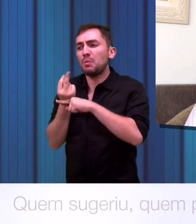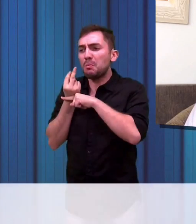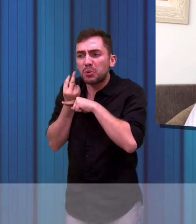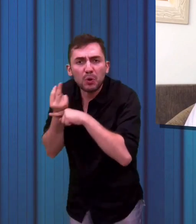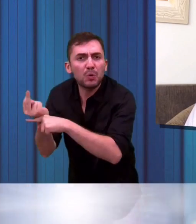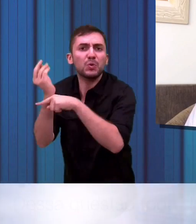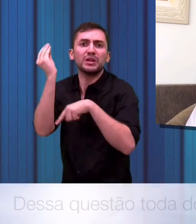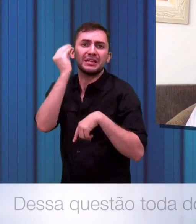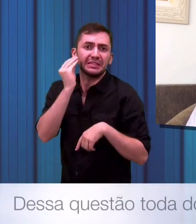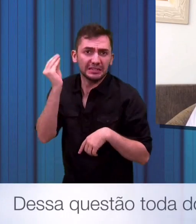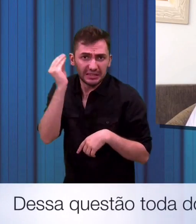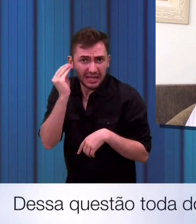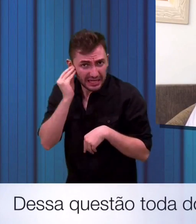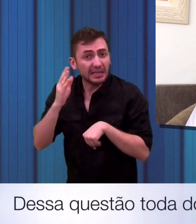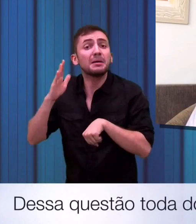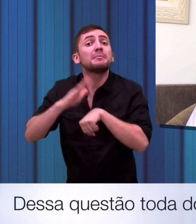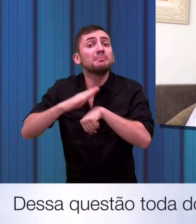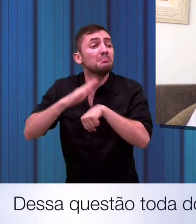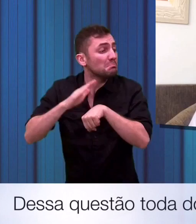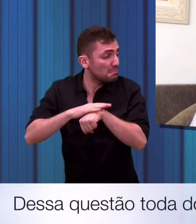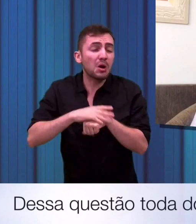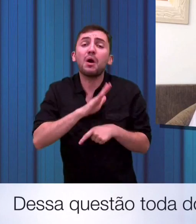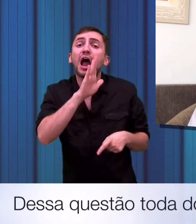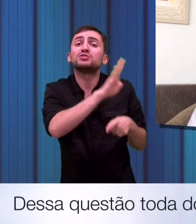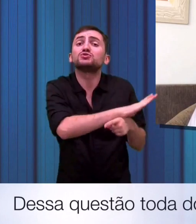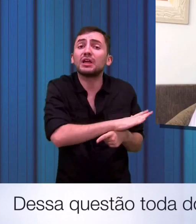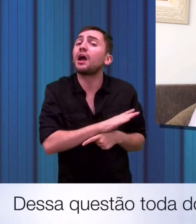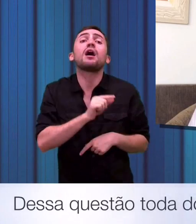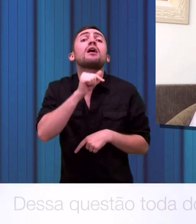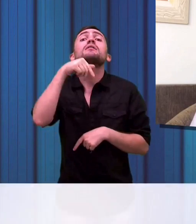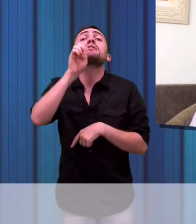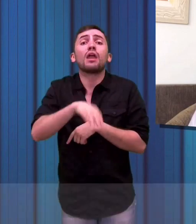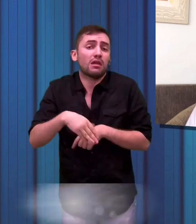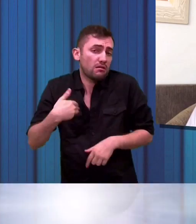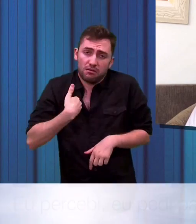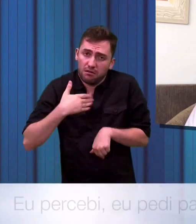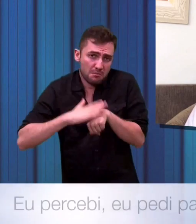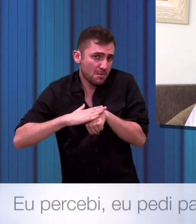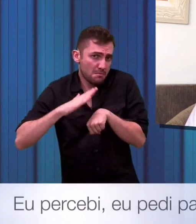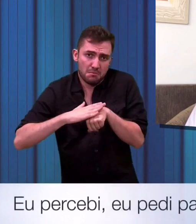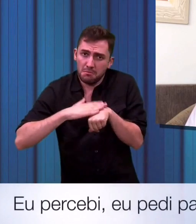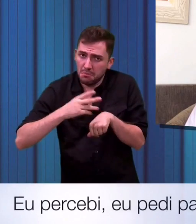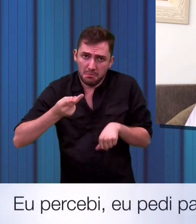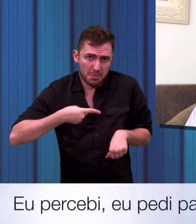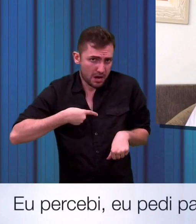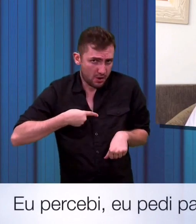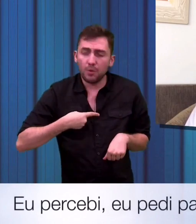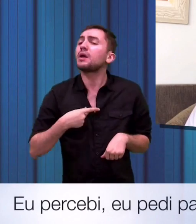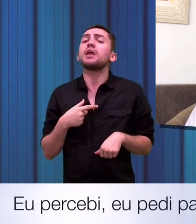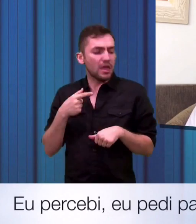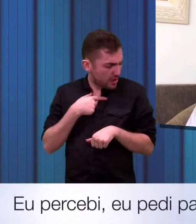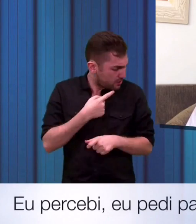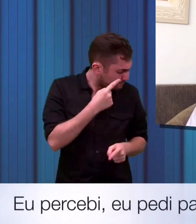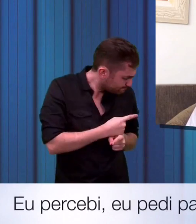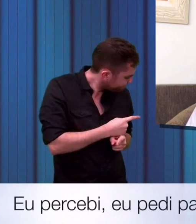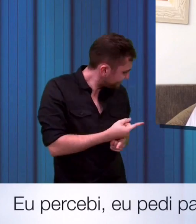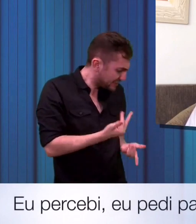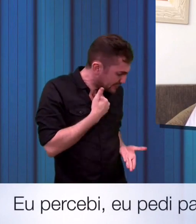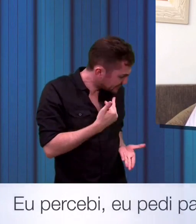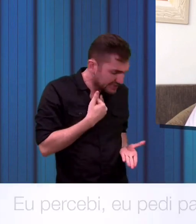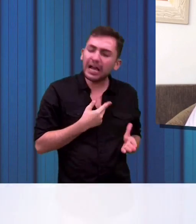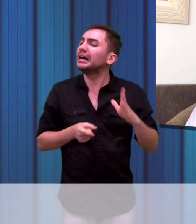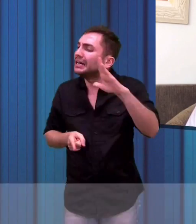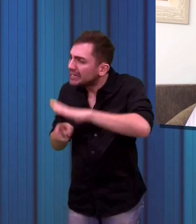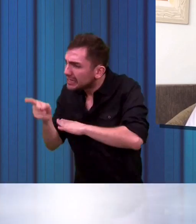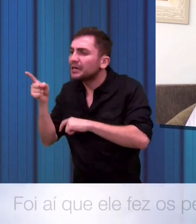foi atrás dessa questão toda do Guilherme não estar evoluindo, fui eu. Eu percebi, eu pedi para o médico